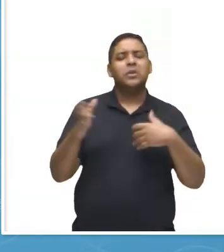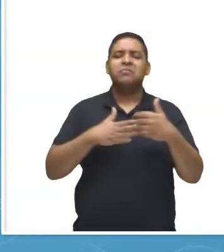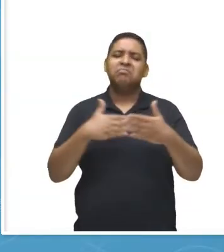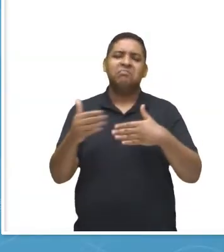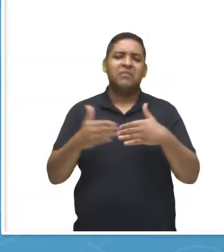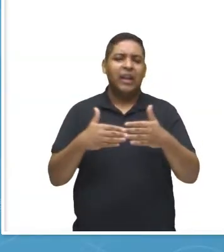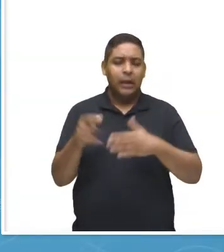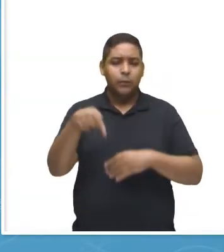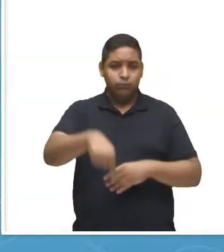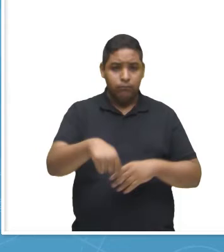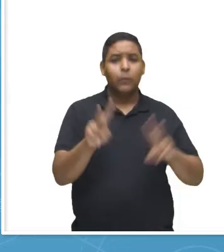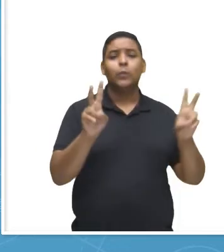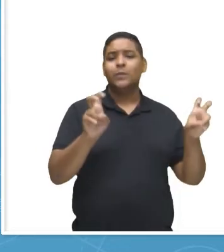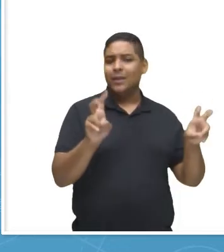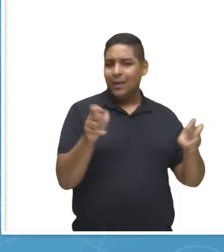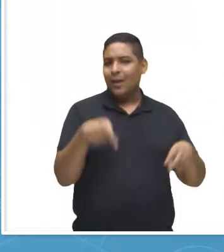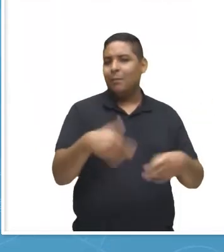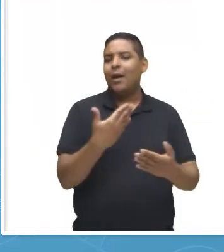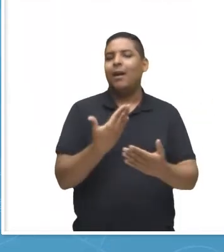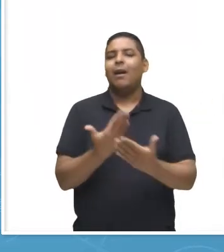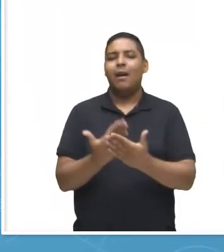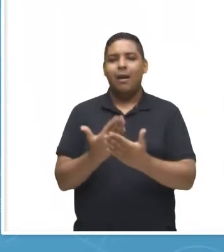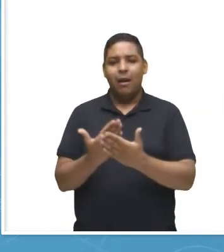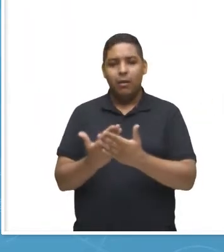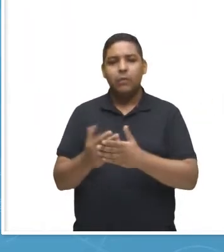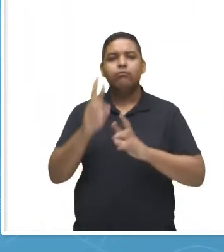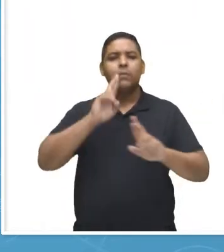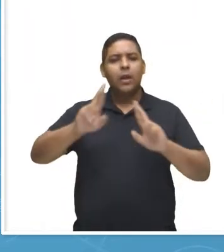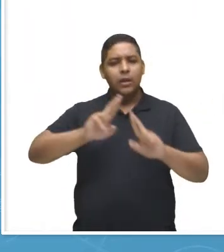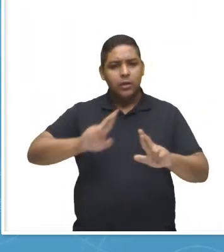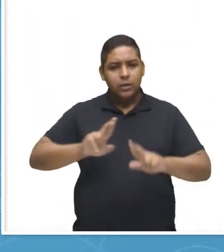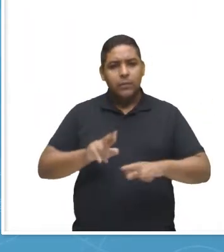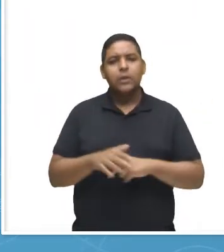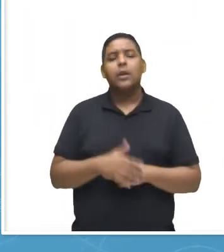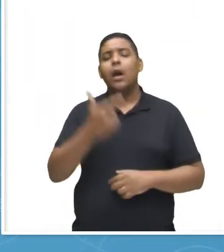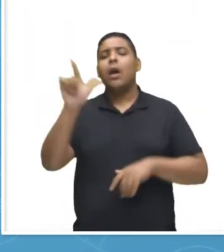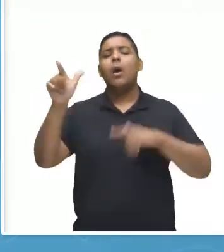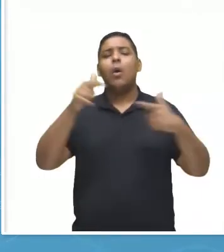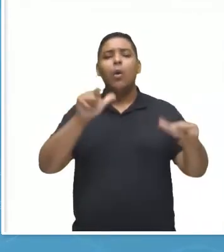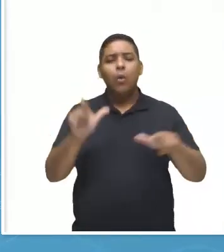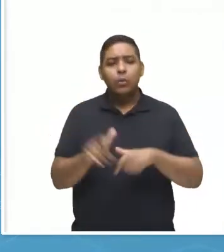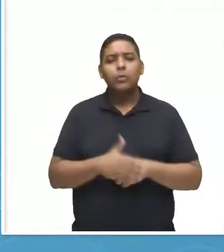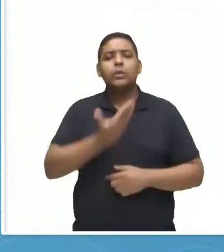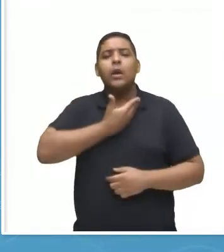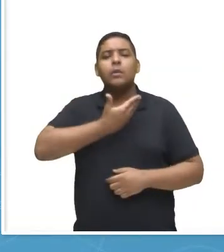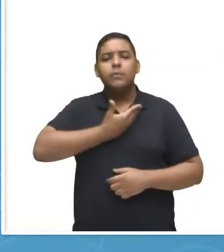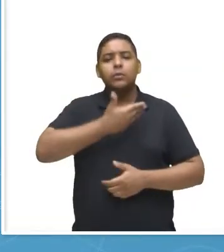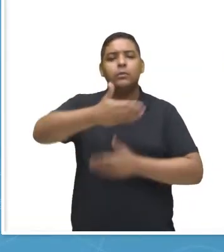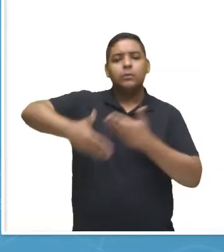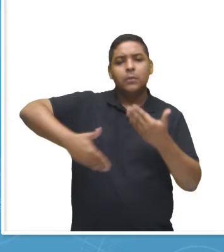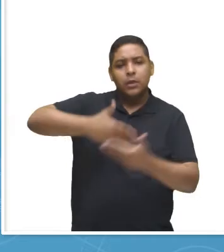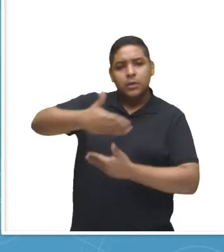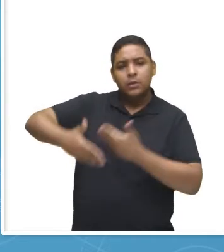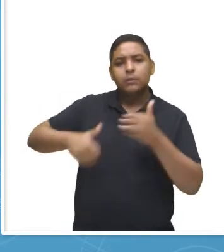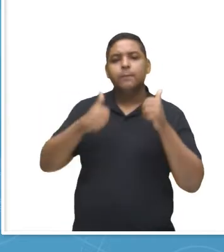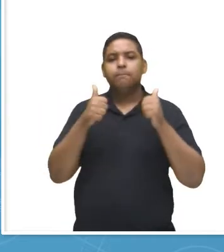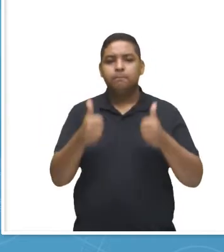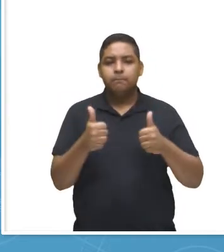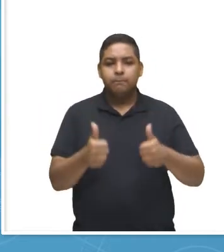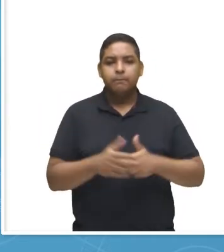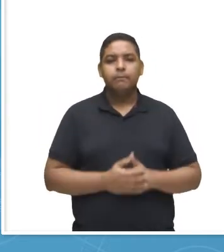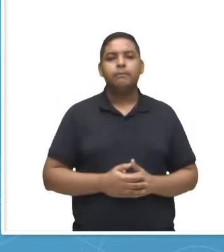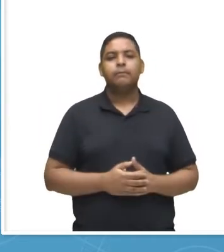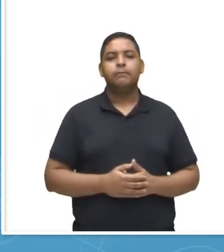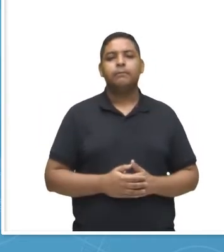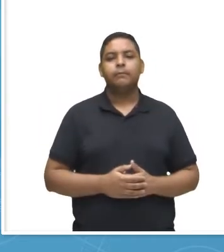ver com o conteúdo da aula, tá ok? Vamos respeitar aí o espaço dos demais colegas que querem participar. Na boa? Beleza? Muito